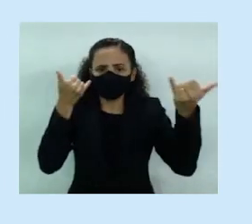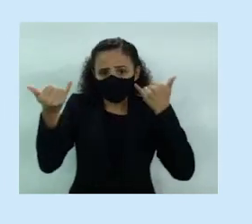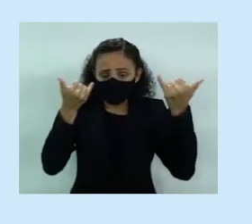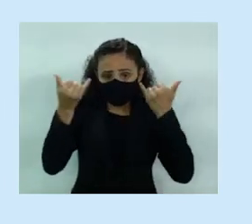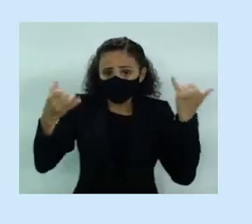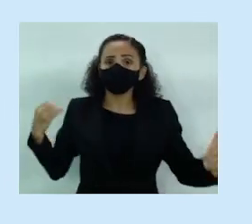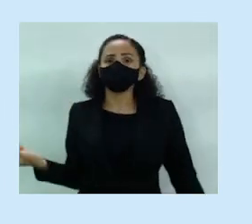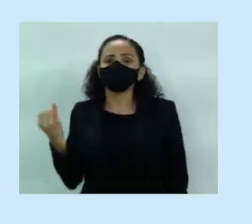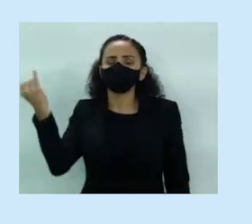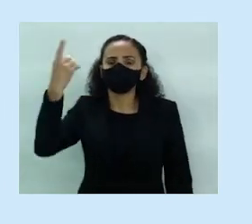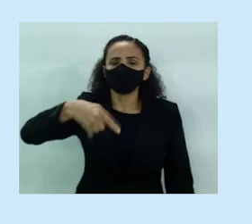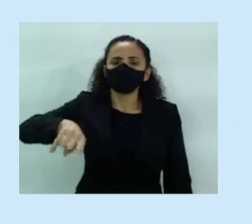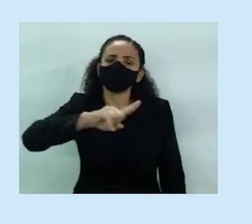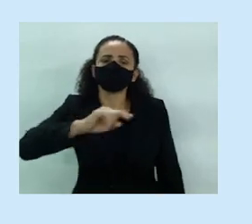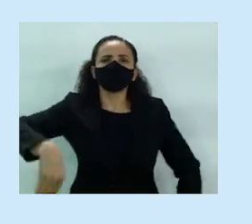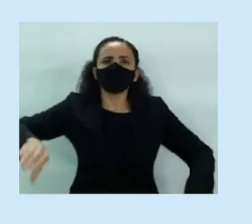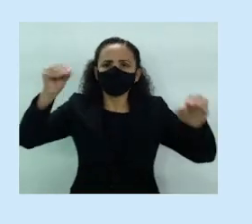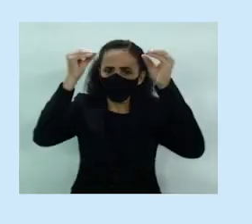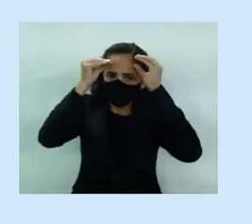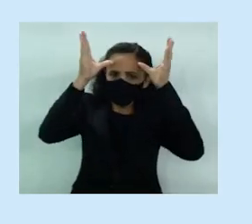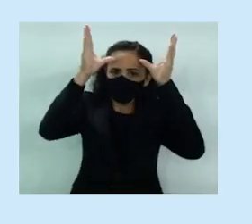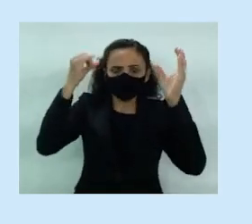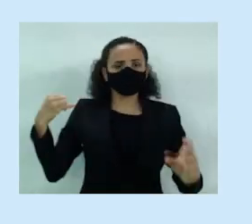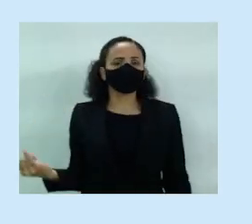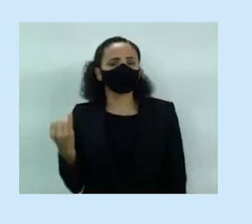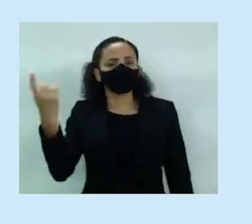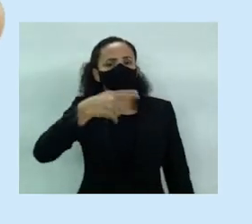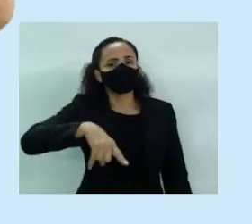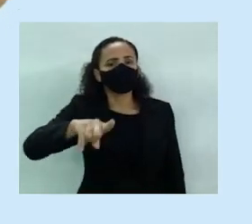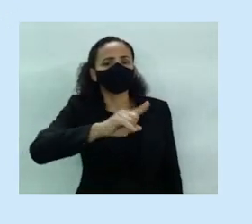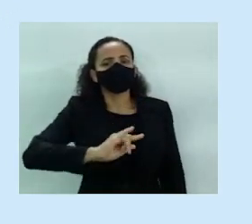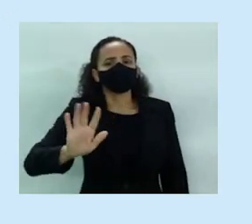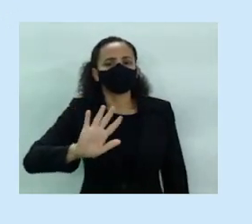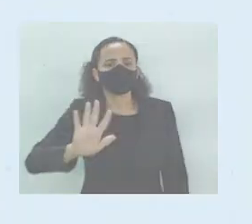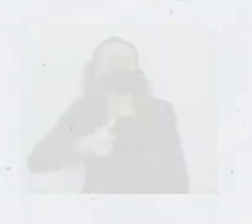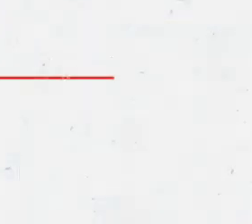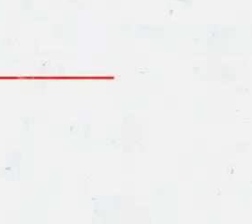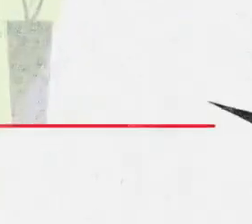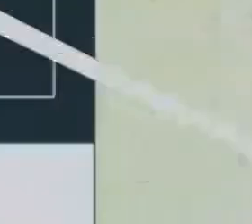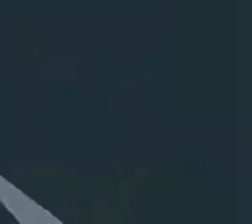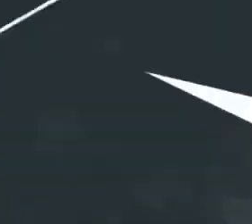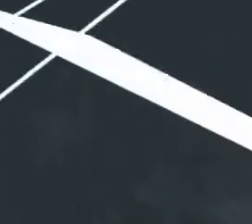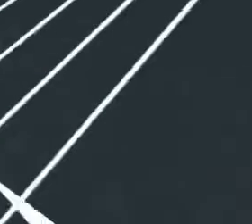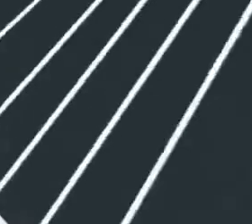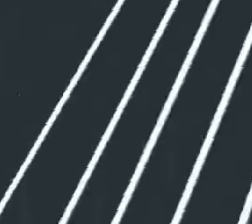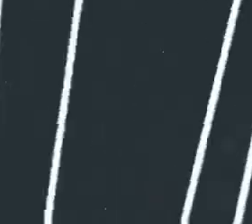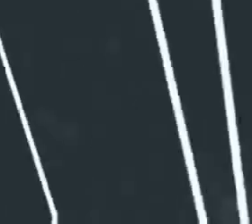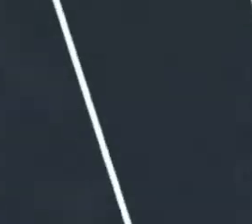importante, é uma riqueza nosso conhecimento, tá certo? Então, até a próxima aula!